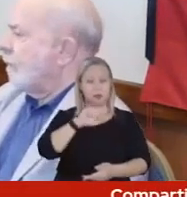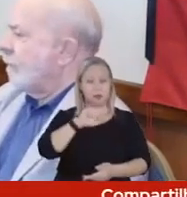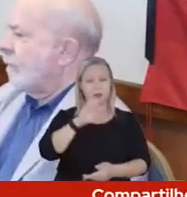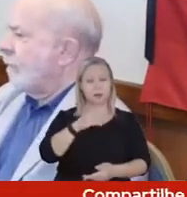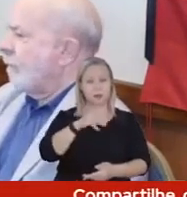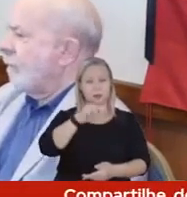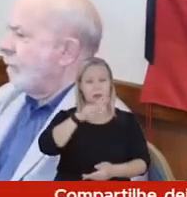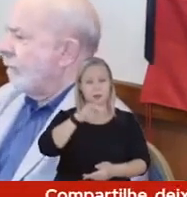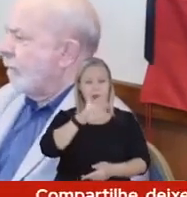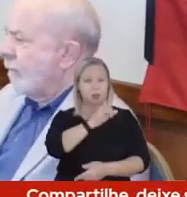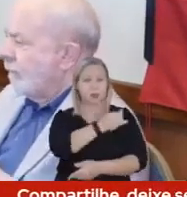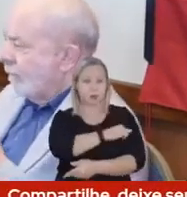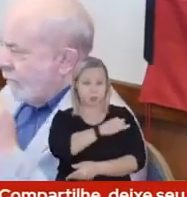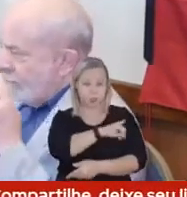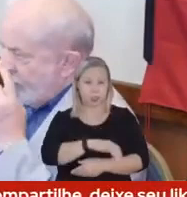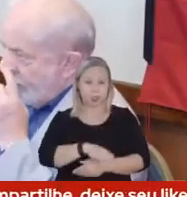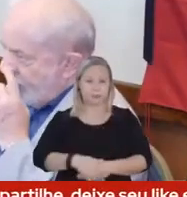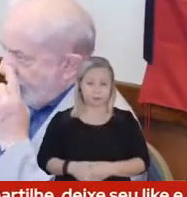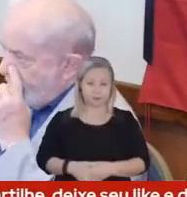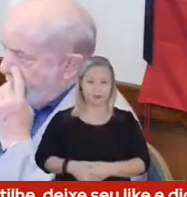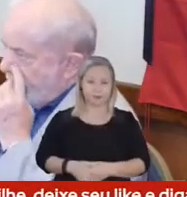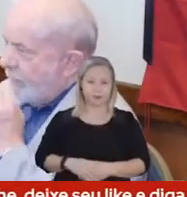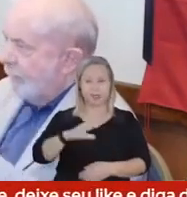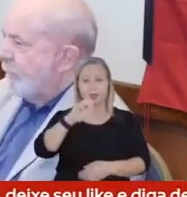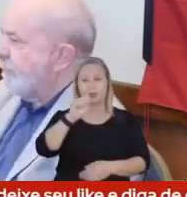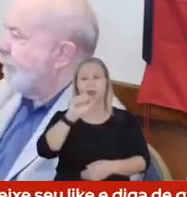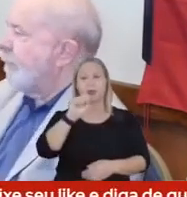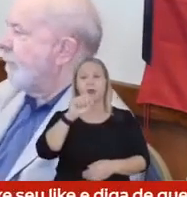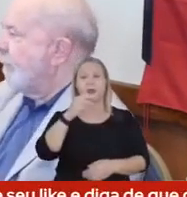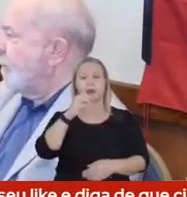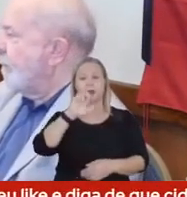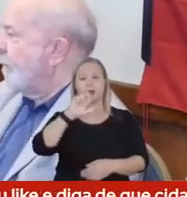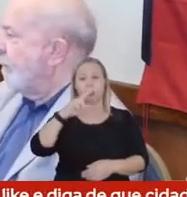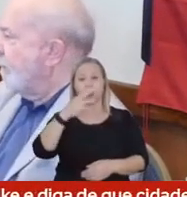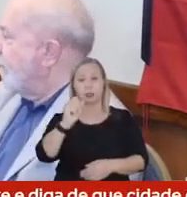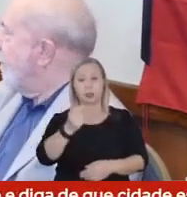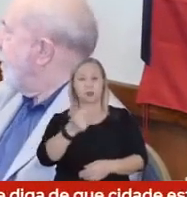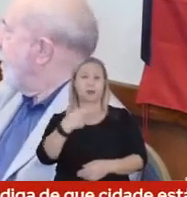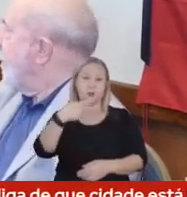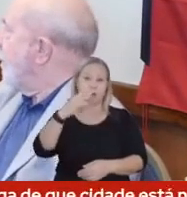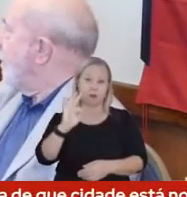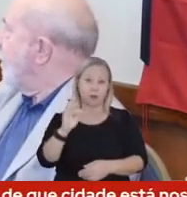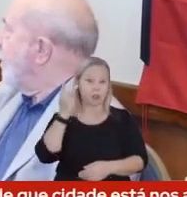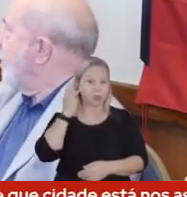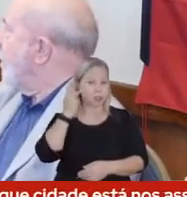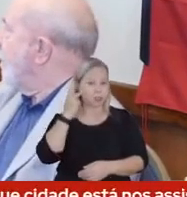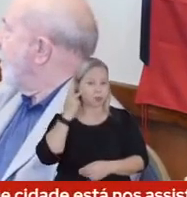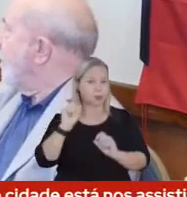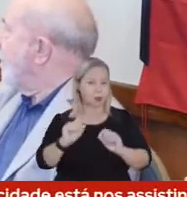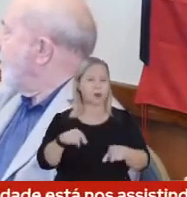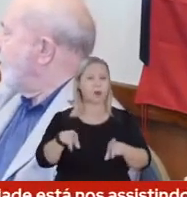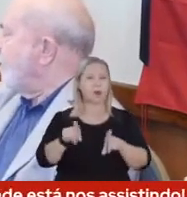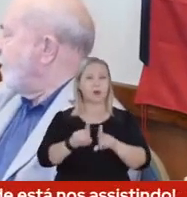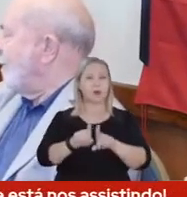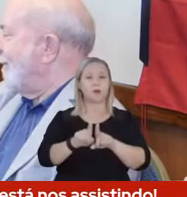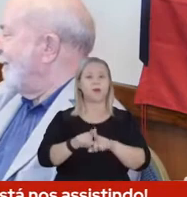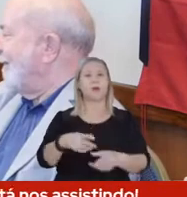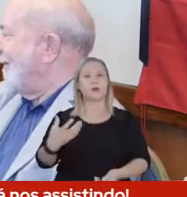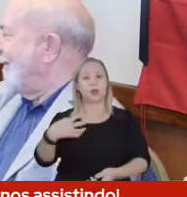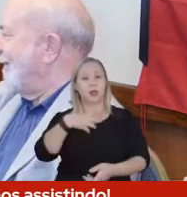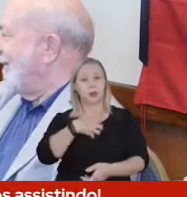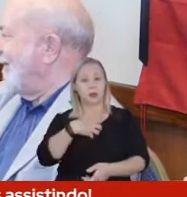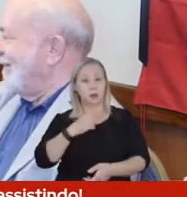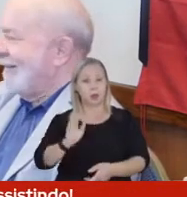de São Paulo, companheiro Rádio Alvaldo, esse cabeludo aqui, pelo PT lá da Bahia, para deputado estadual, é o Frank Aguiar da Bahia, companheiro Alessandro